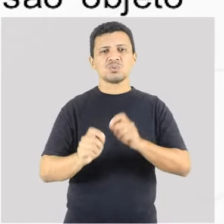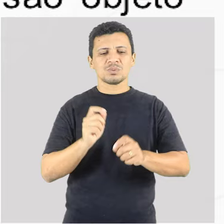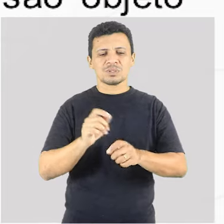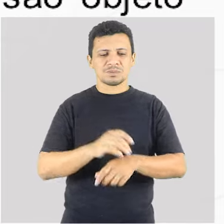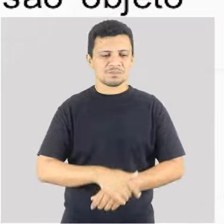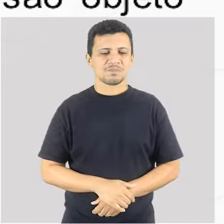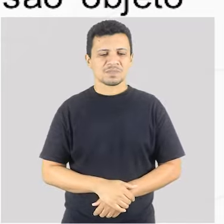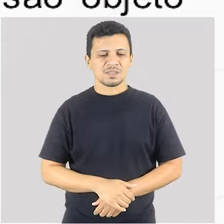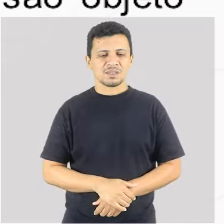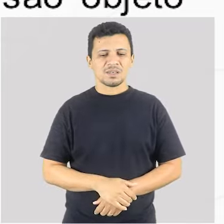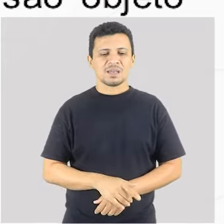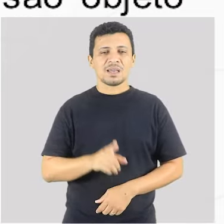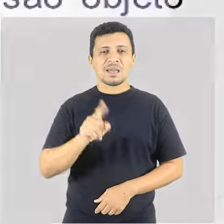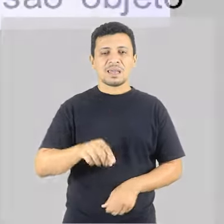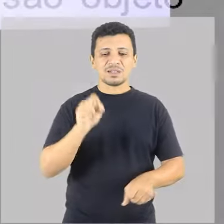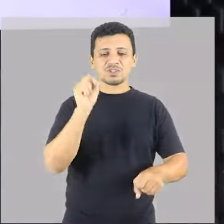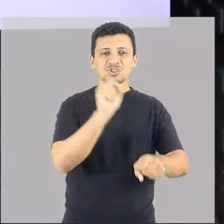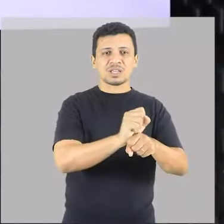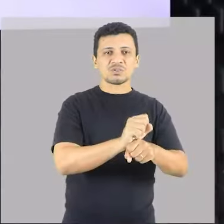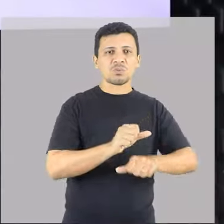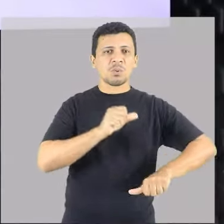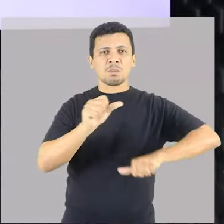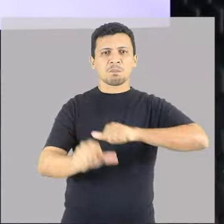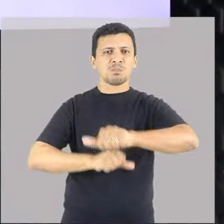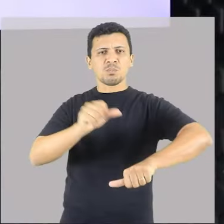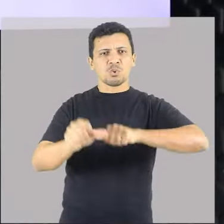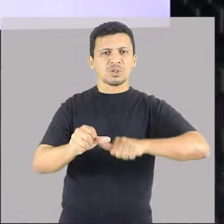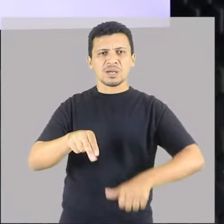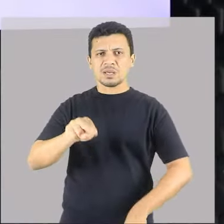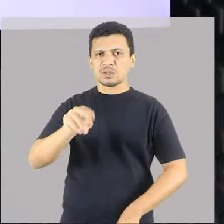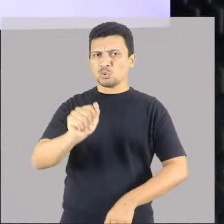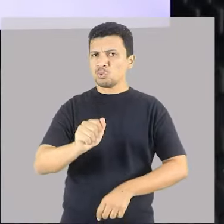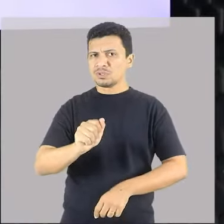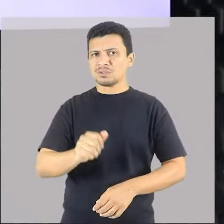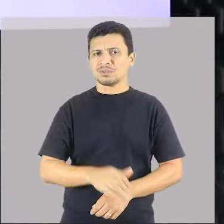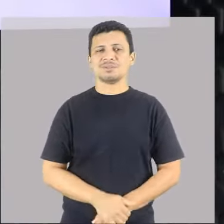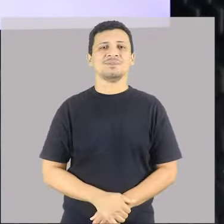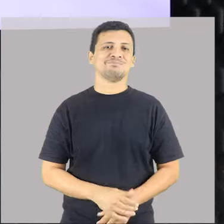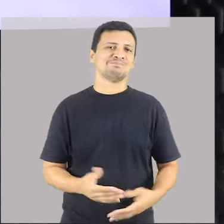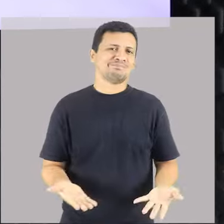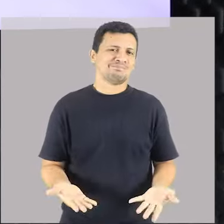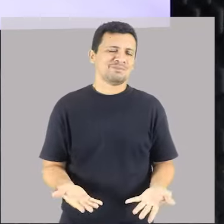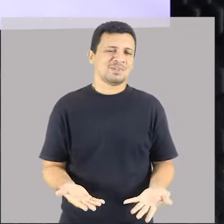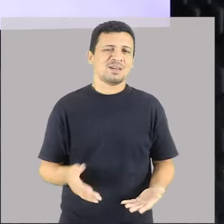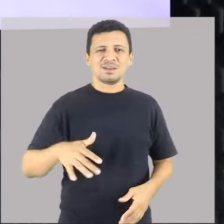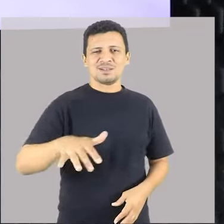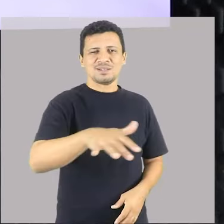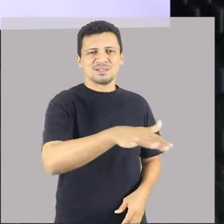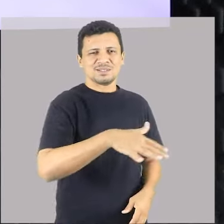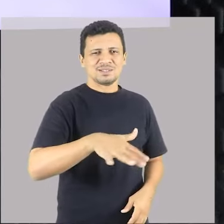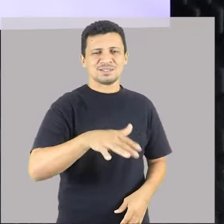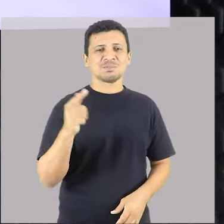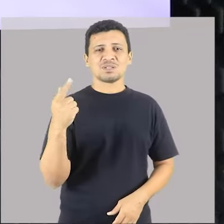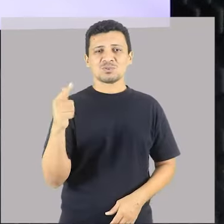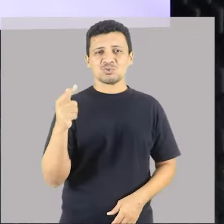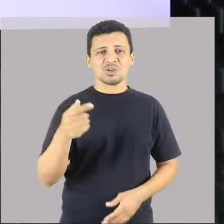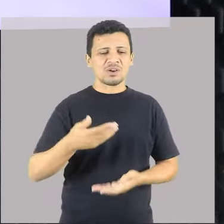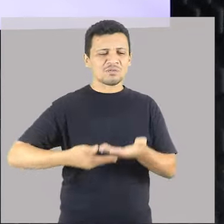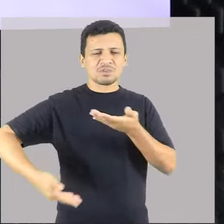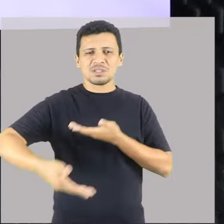geográfico é estático é imutável ou or falamos disso claramente o espaço geográfico como fruto da